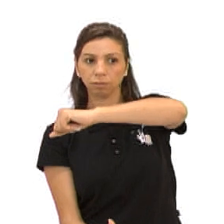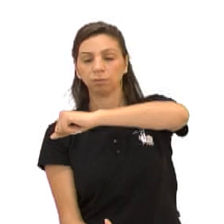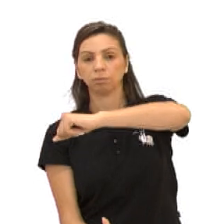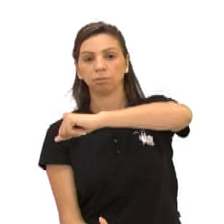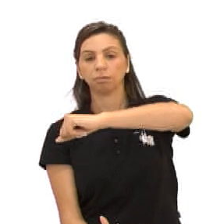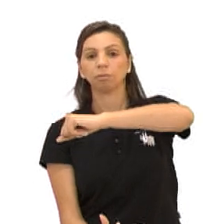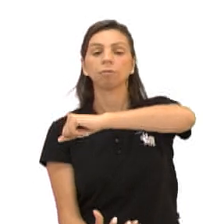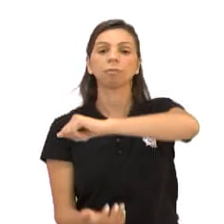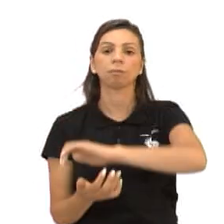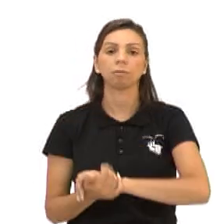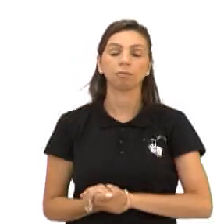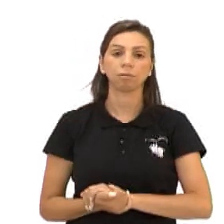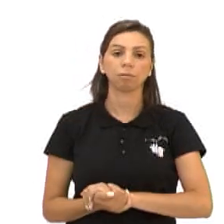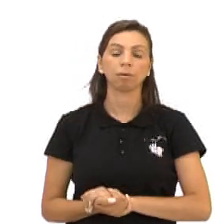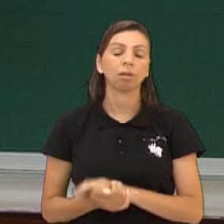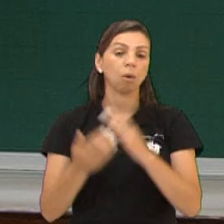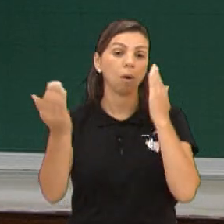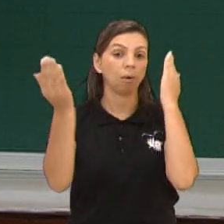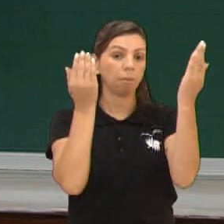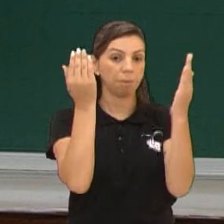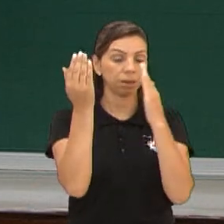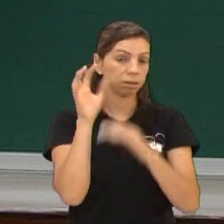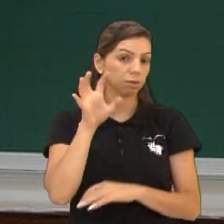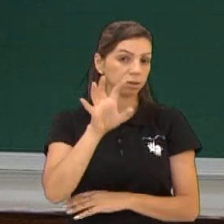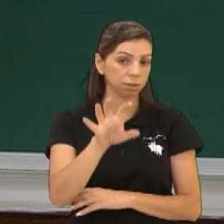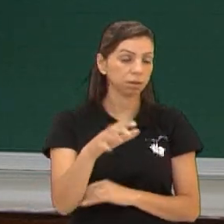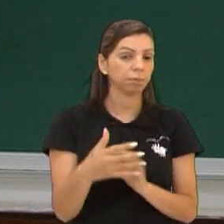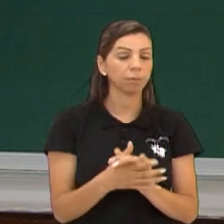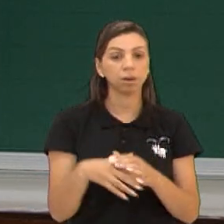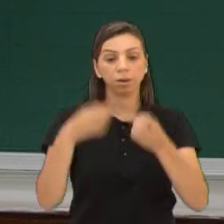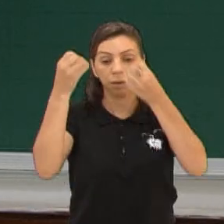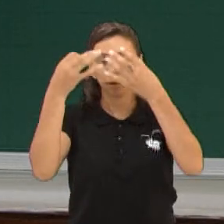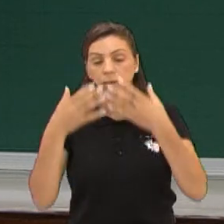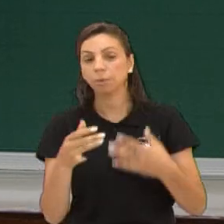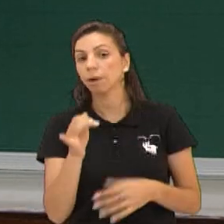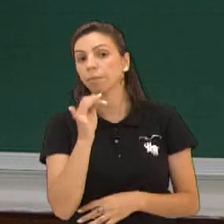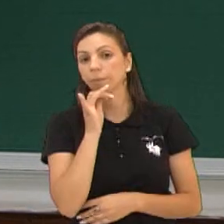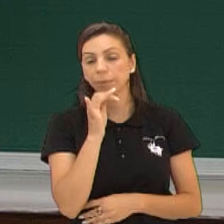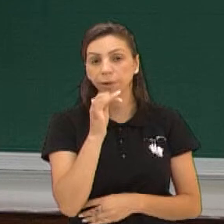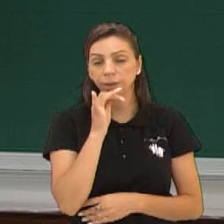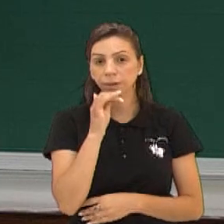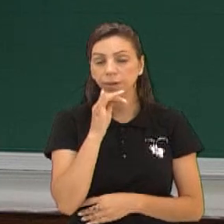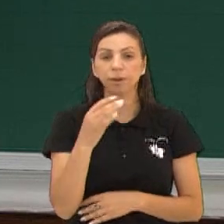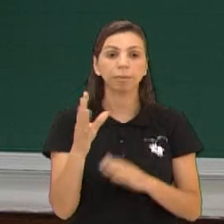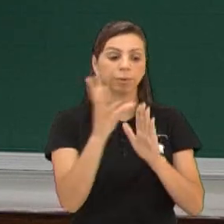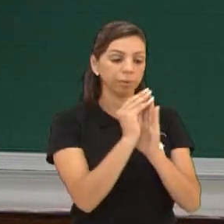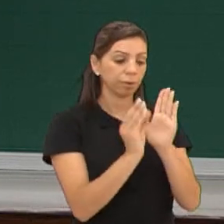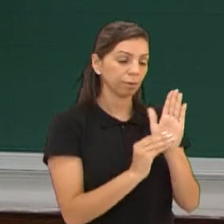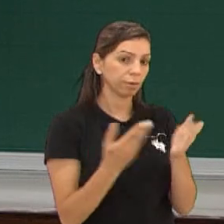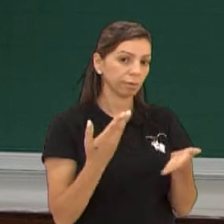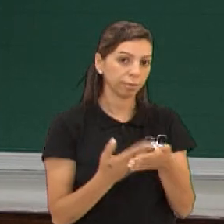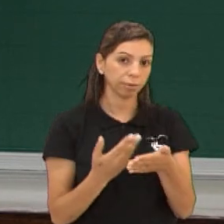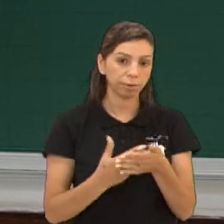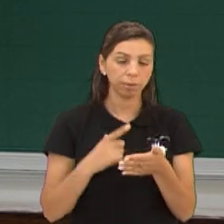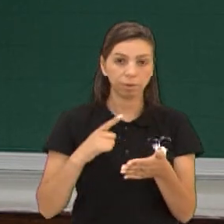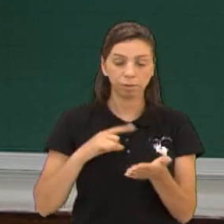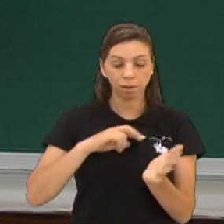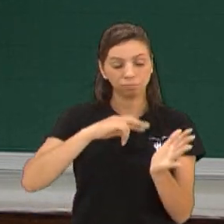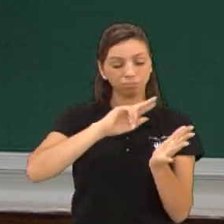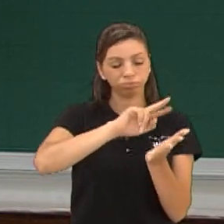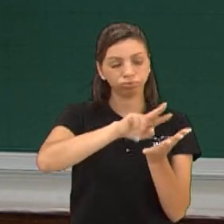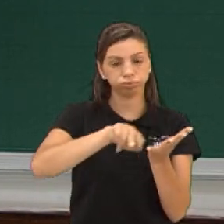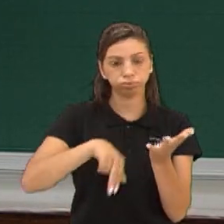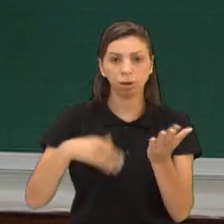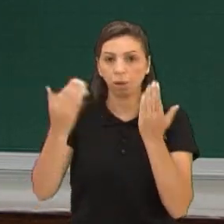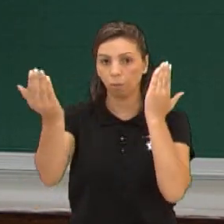embalagem o produto analogia faz isso é para eu te explicar por exemplo o conteúdo dessa aula eu usei várias analogias